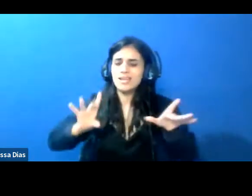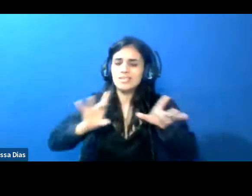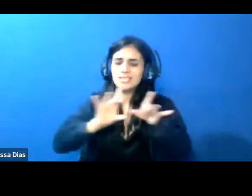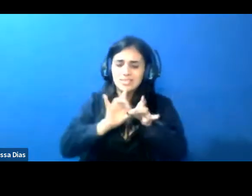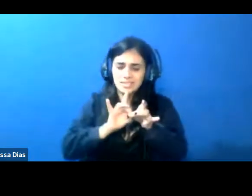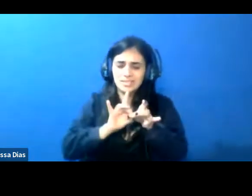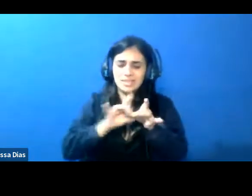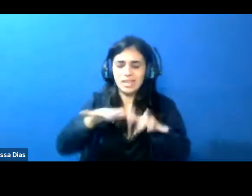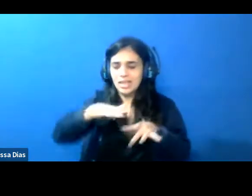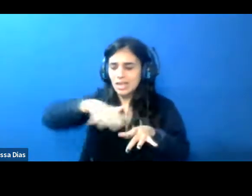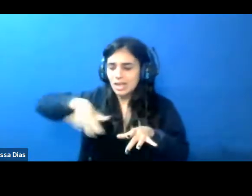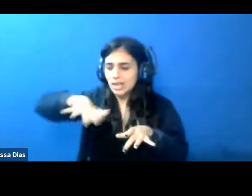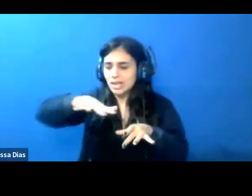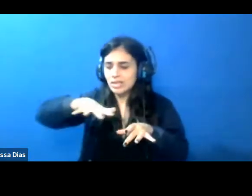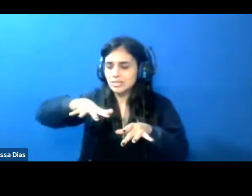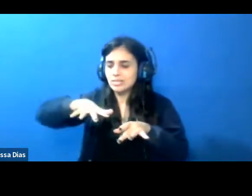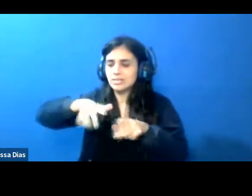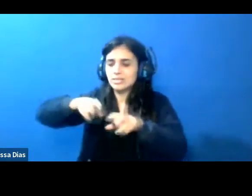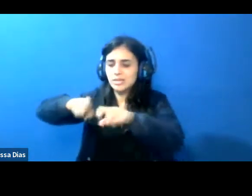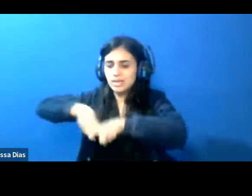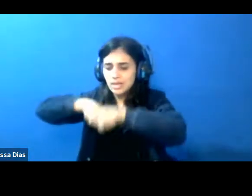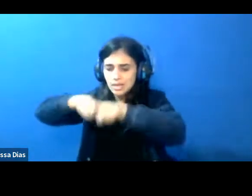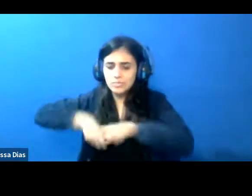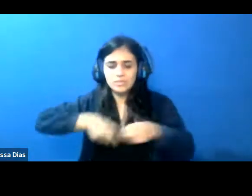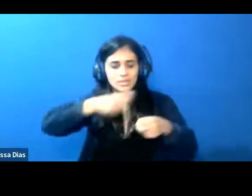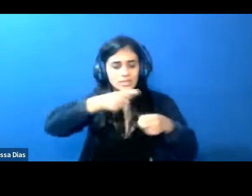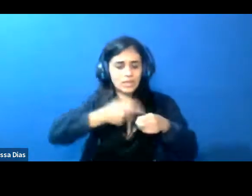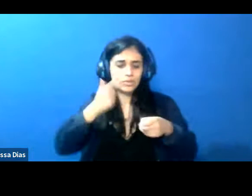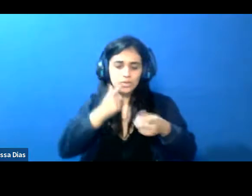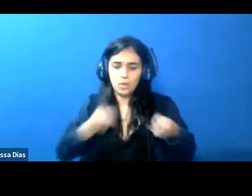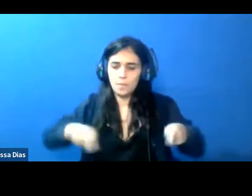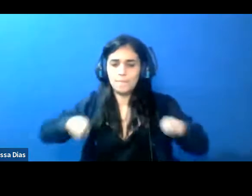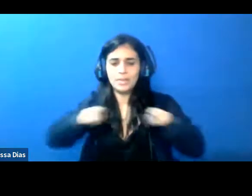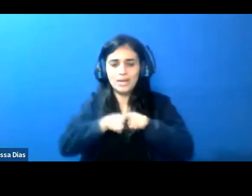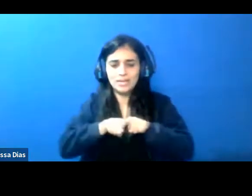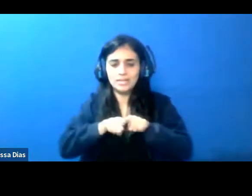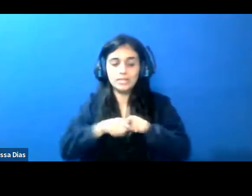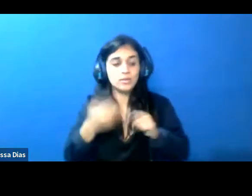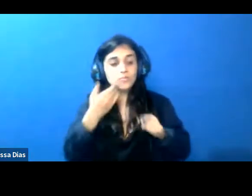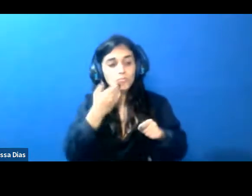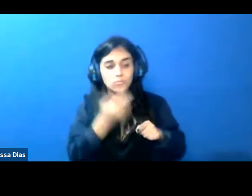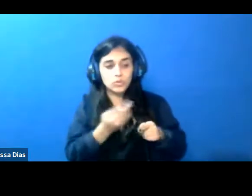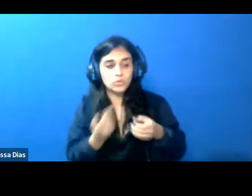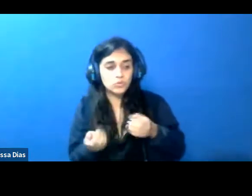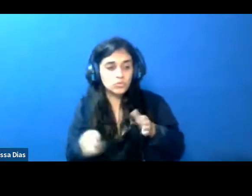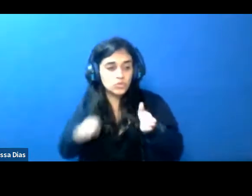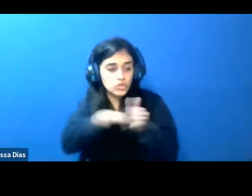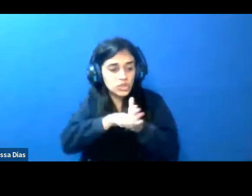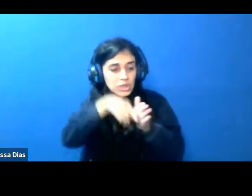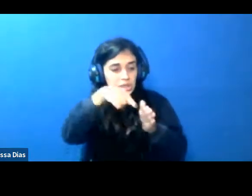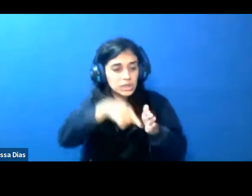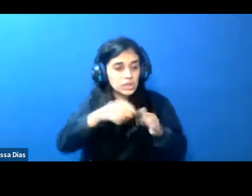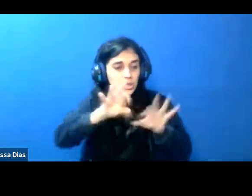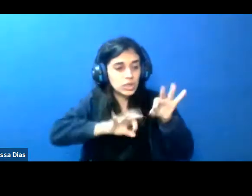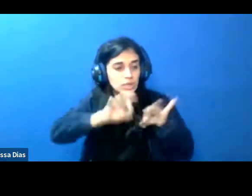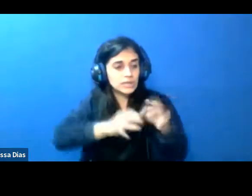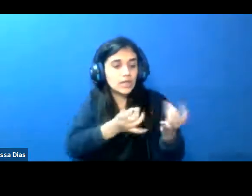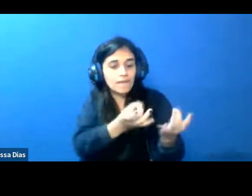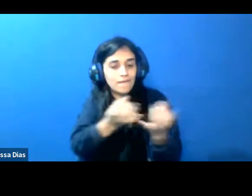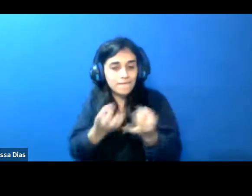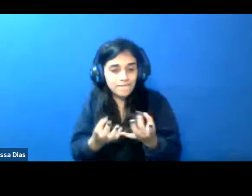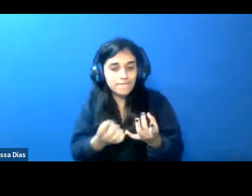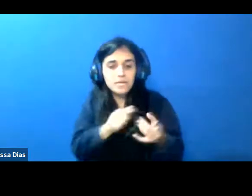onde a gente conseguiu vários espaços na cidade para estar fazendo as feiras. E o mais importante, aquilo que é colocado na